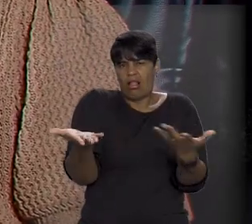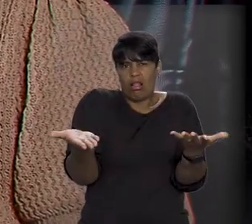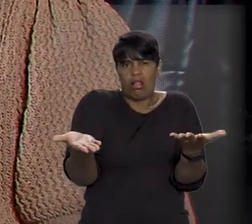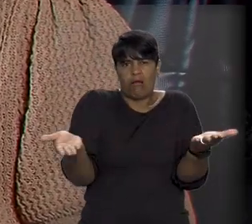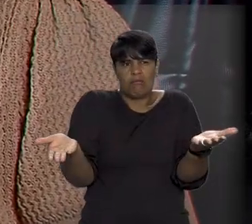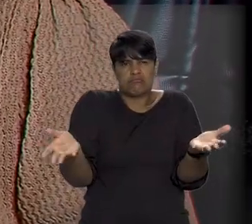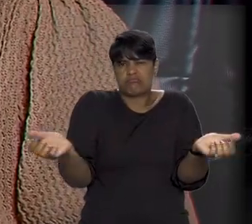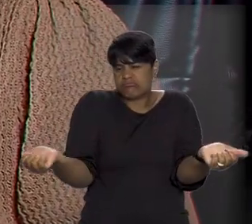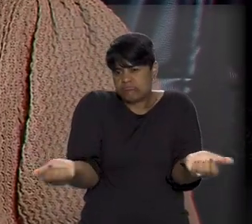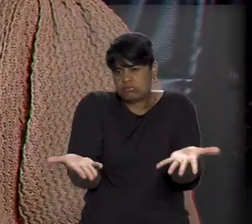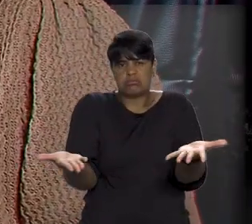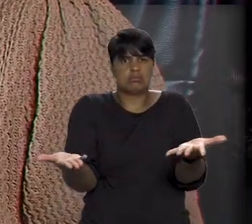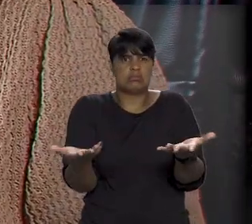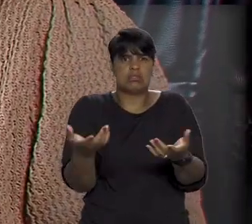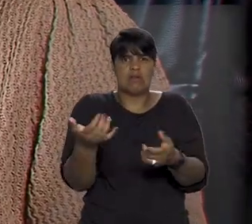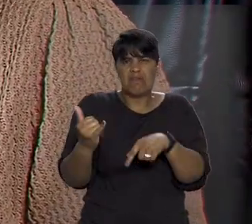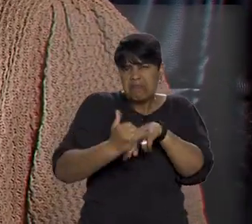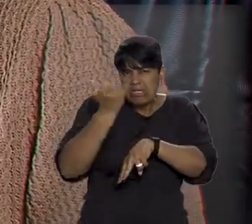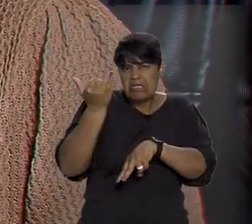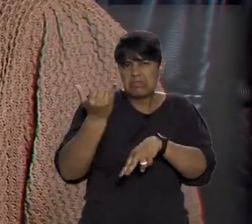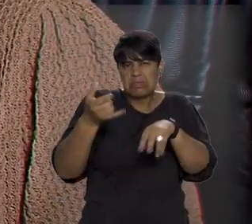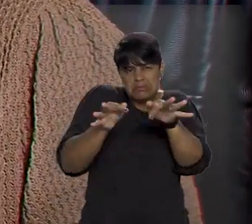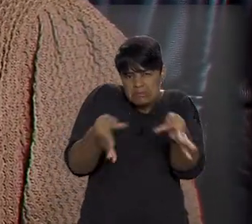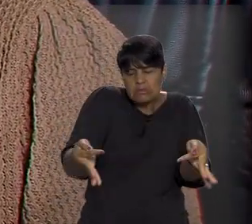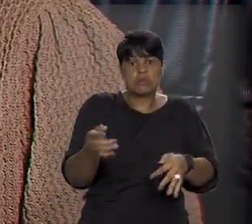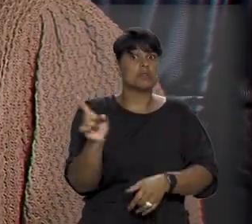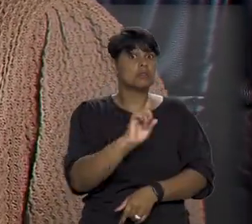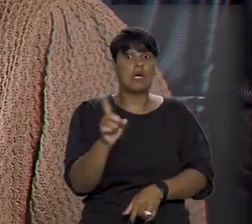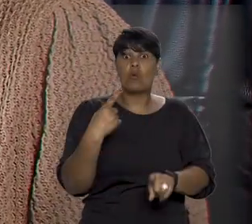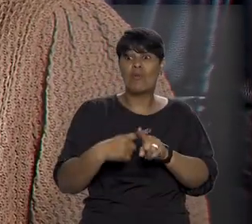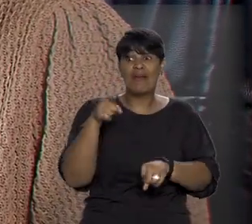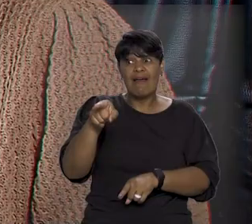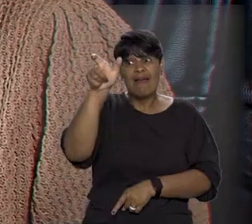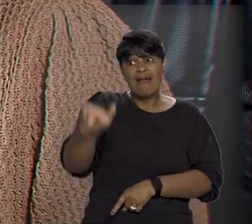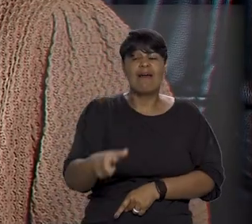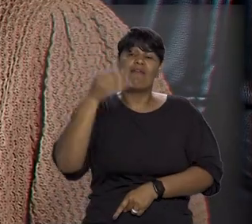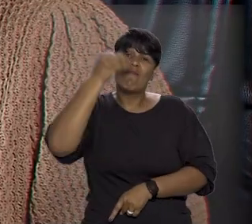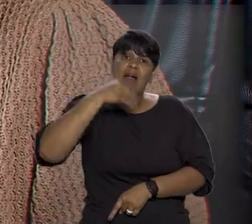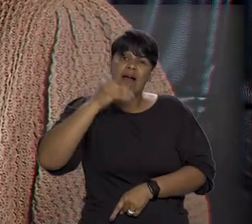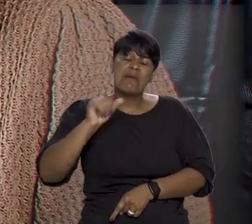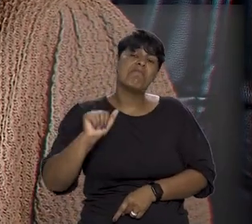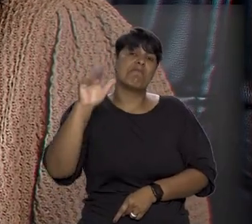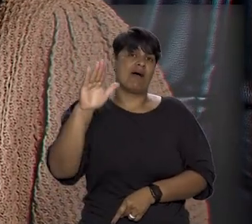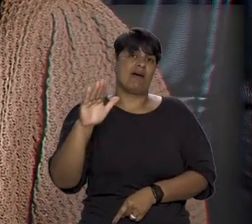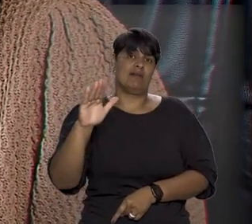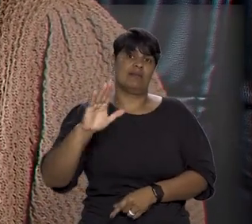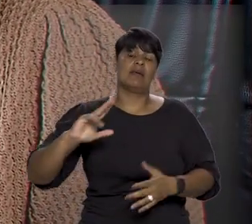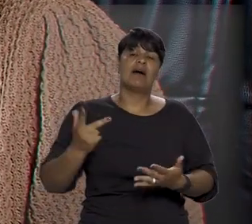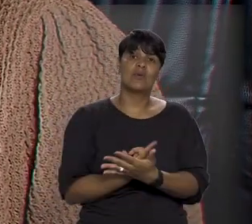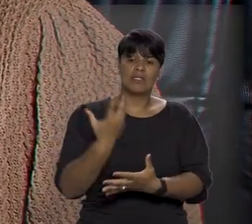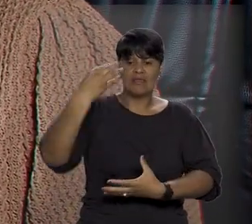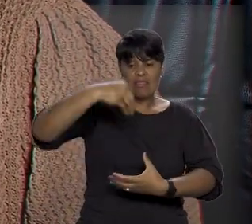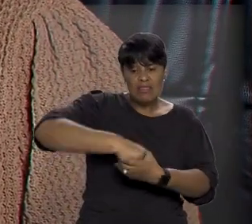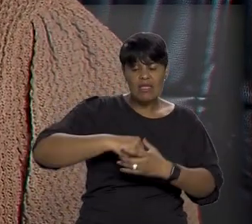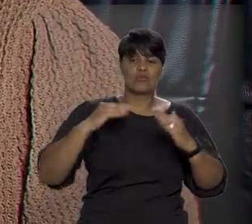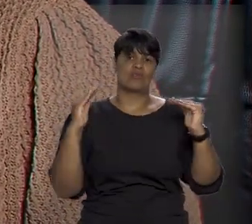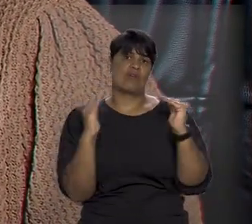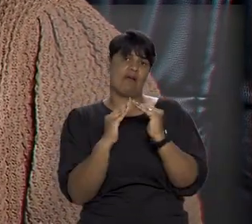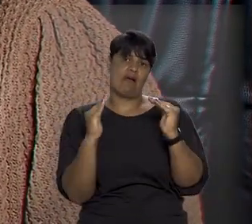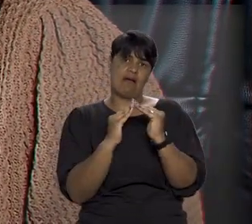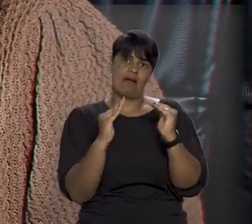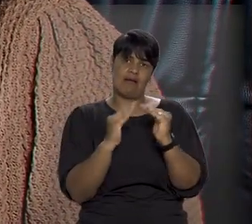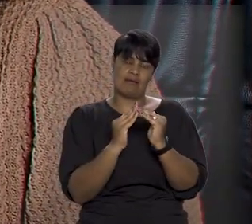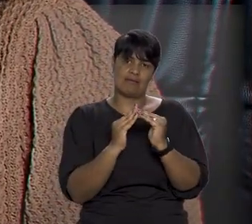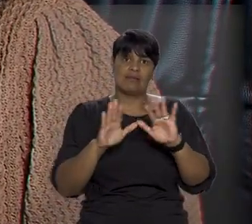é uma vítima pela sua própria condição de mulher não crime praticado dentro de um ambiente doméstico